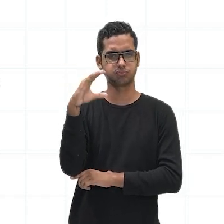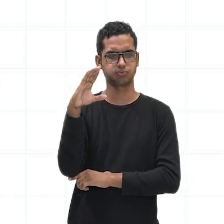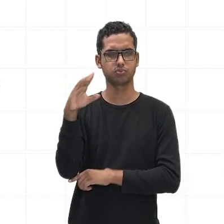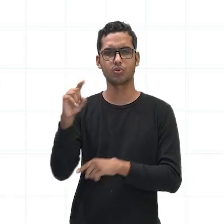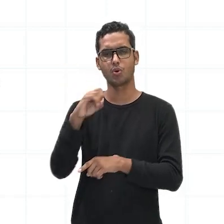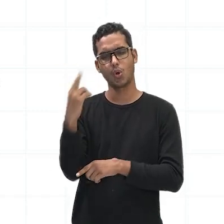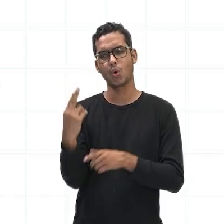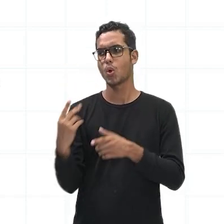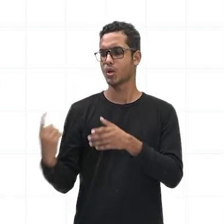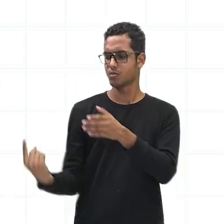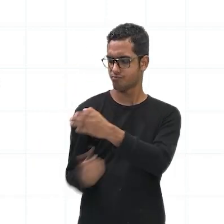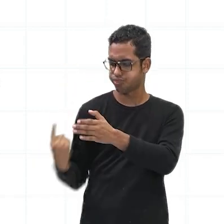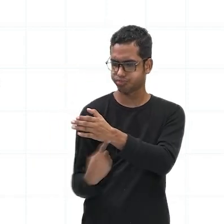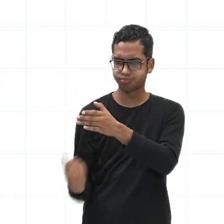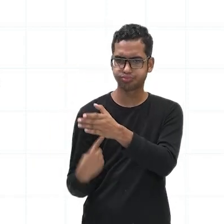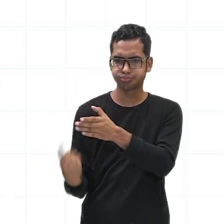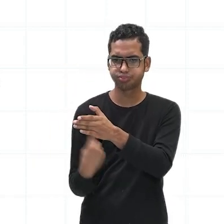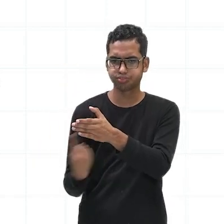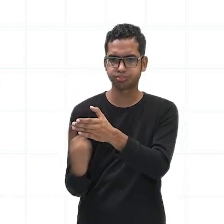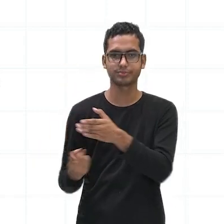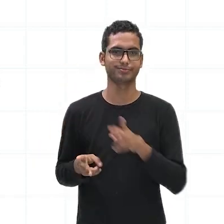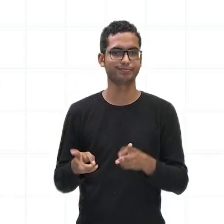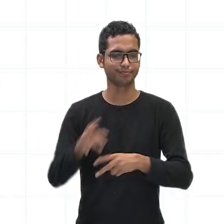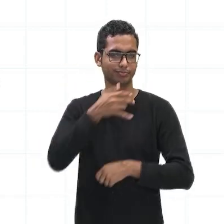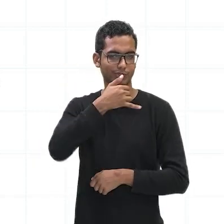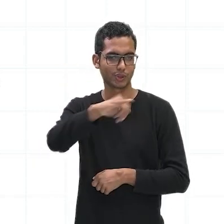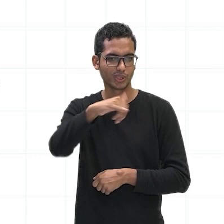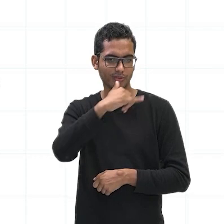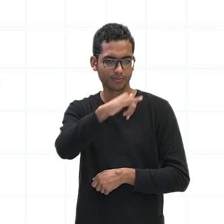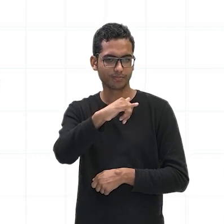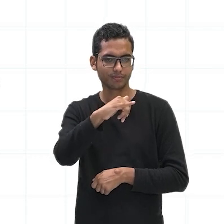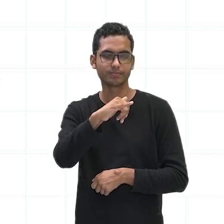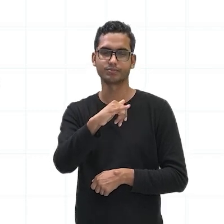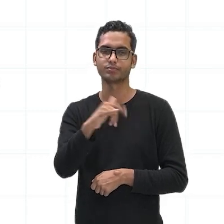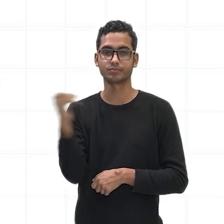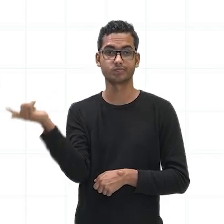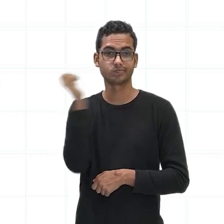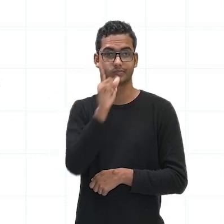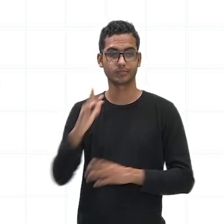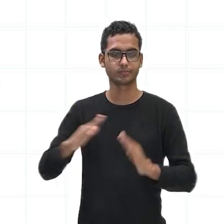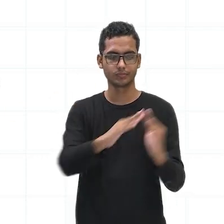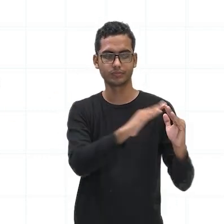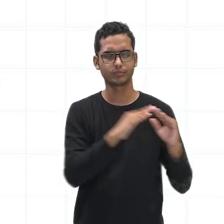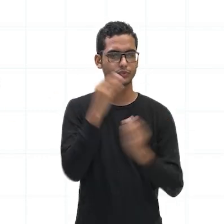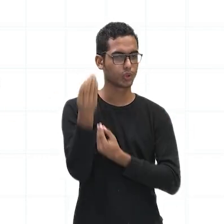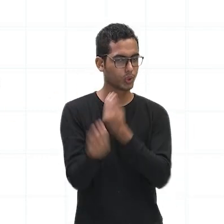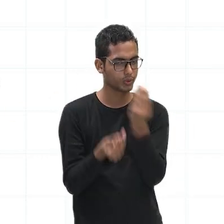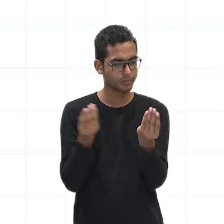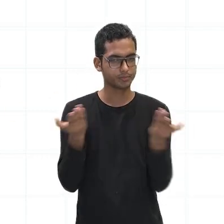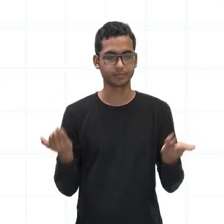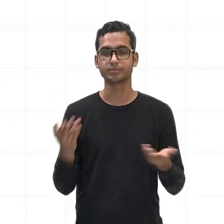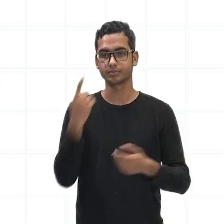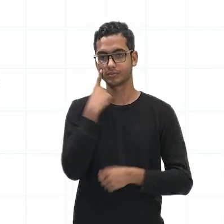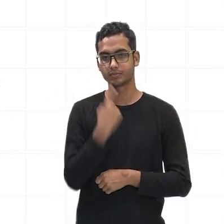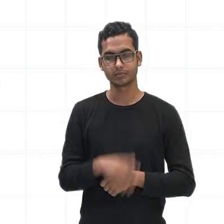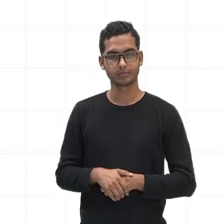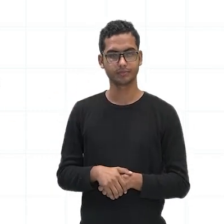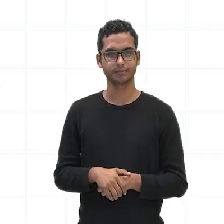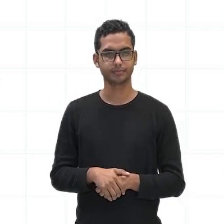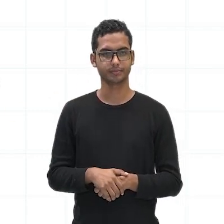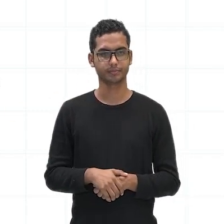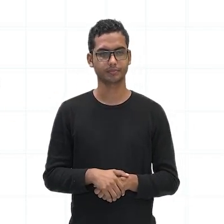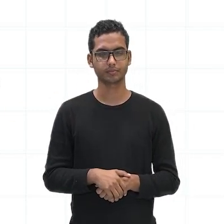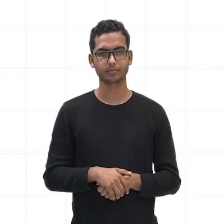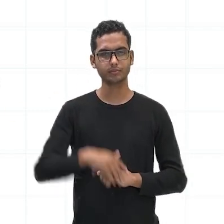para funcionar. E essa energia elétrica ela vai chegar aí nas nossas casas a partir de uma usina, né, daquele tipo